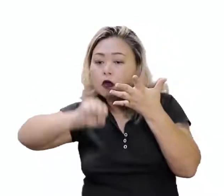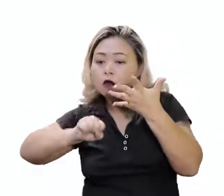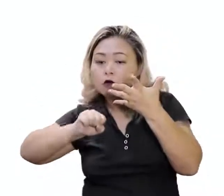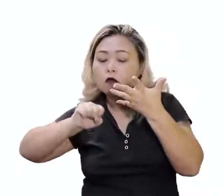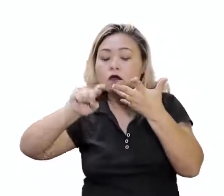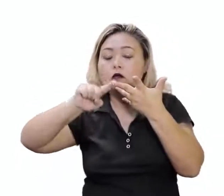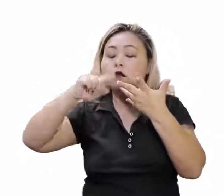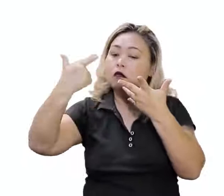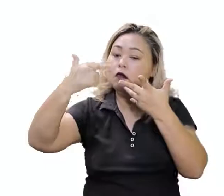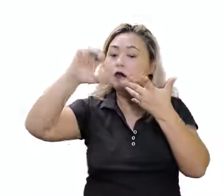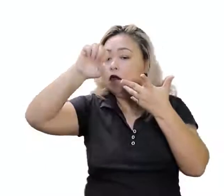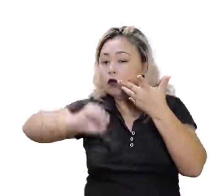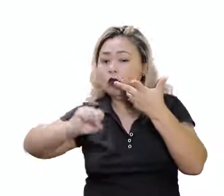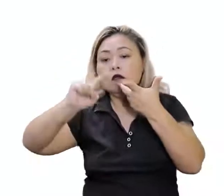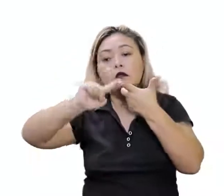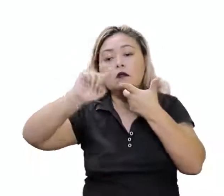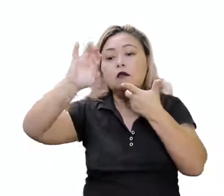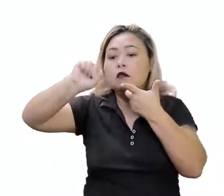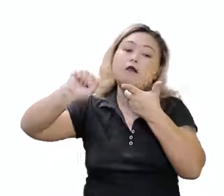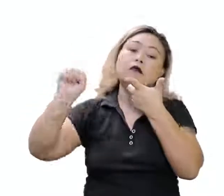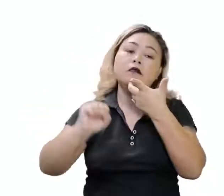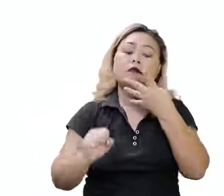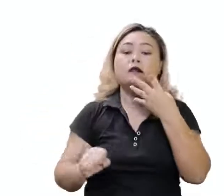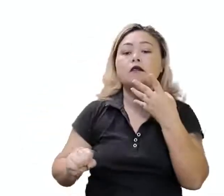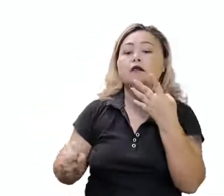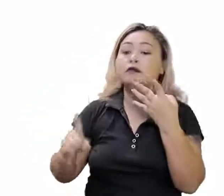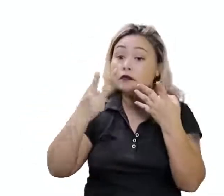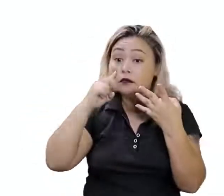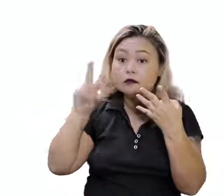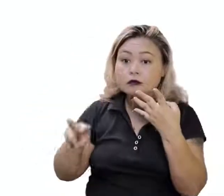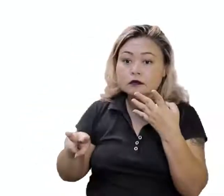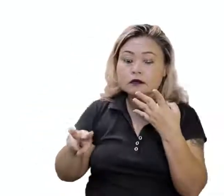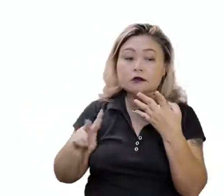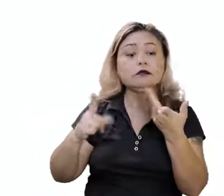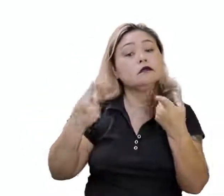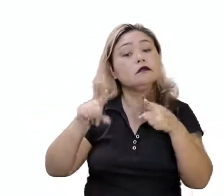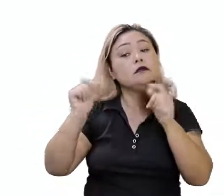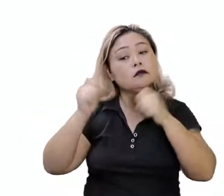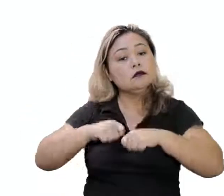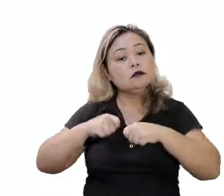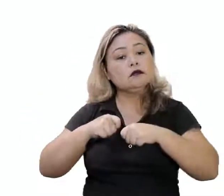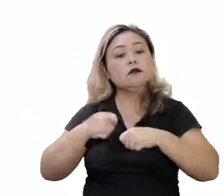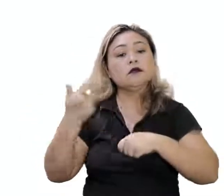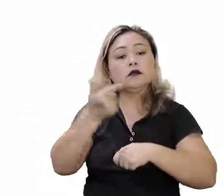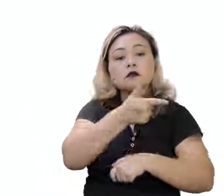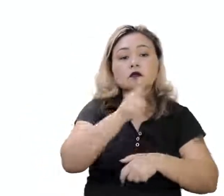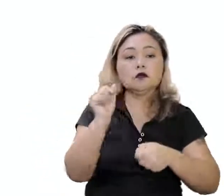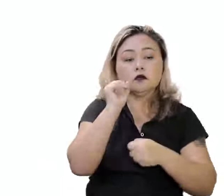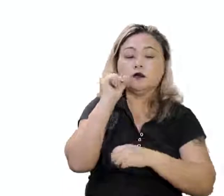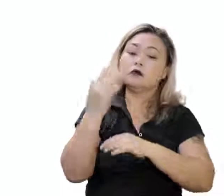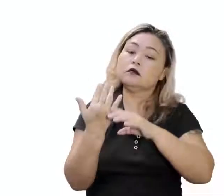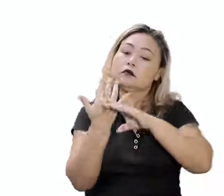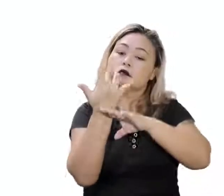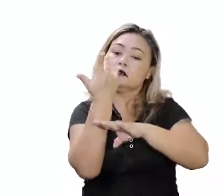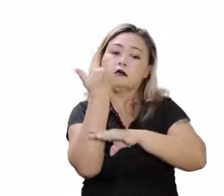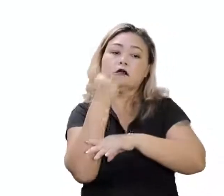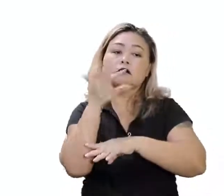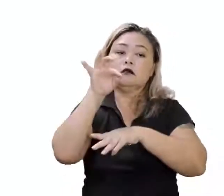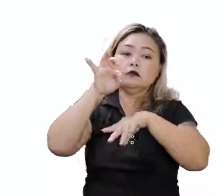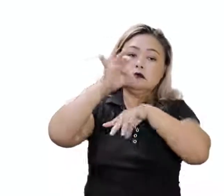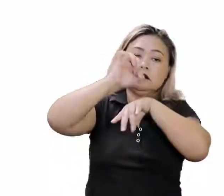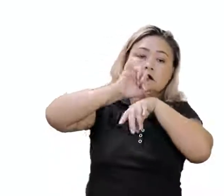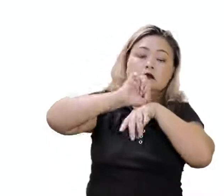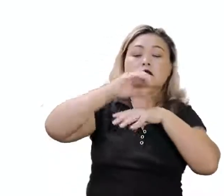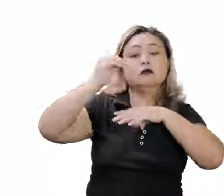o consumidor secundário e o terciário, tá vendo? Ou eu posso ter essa outra, a árvorezinha, o